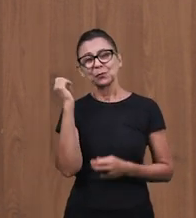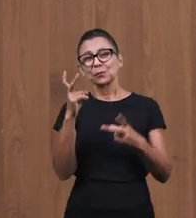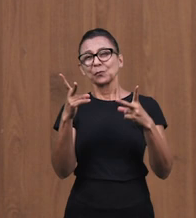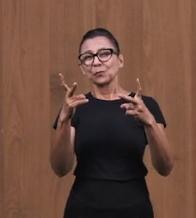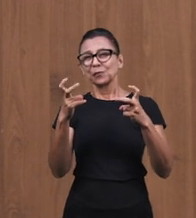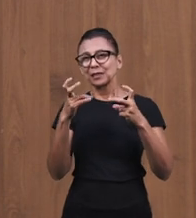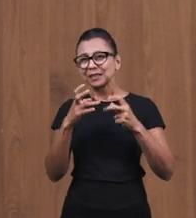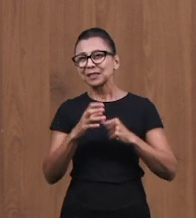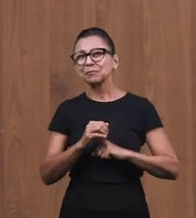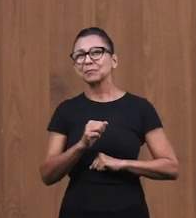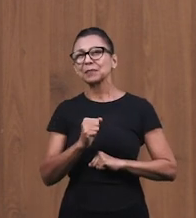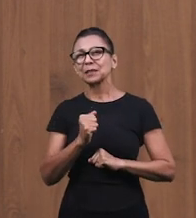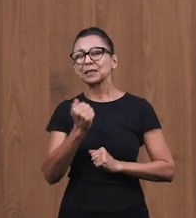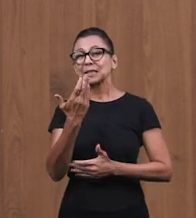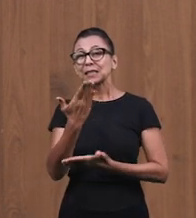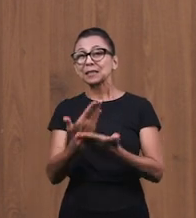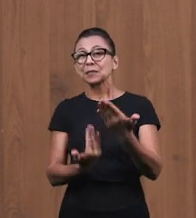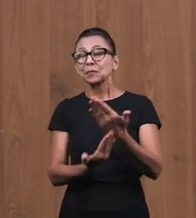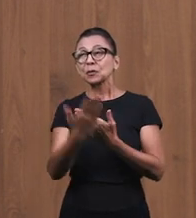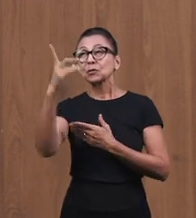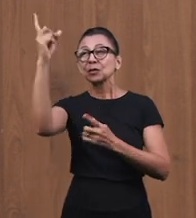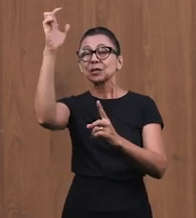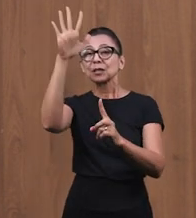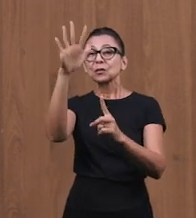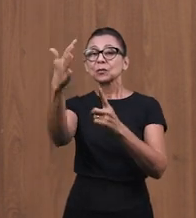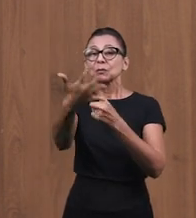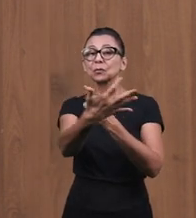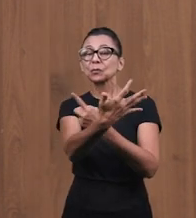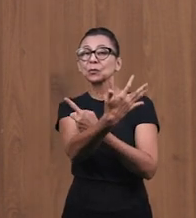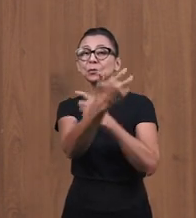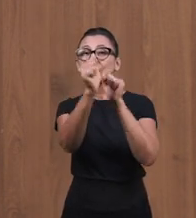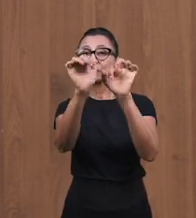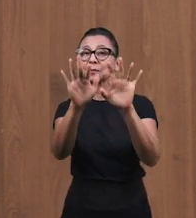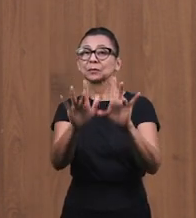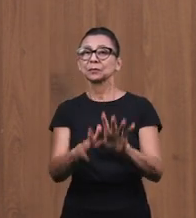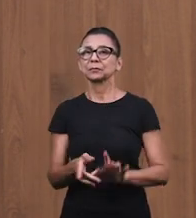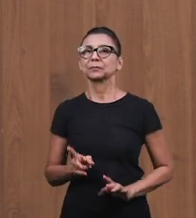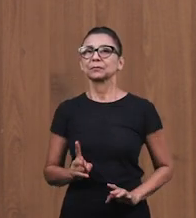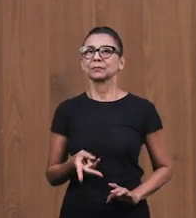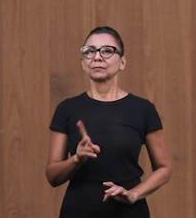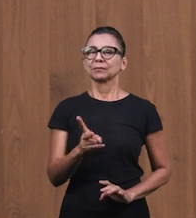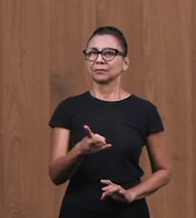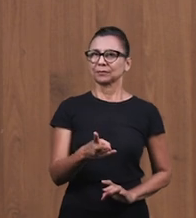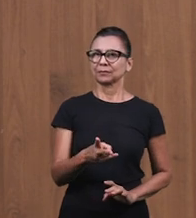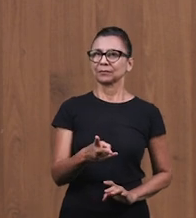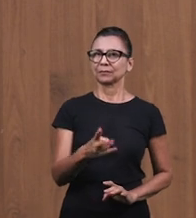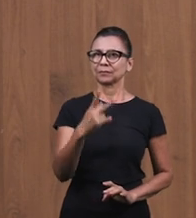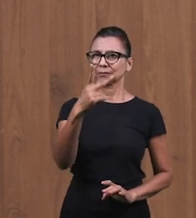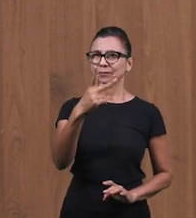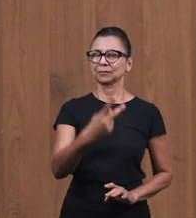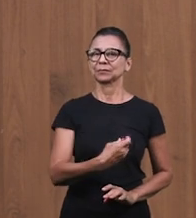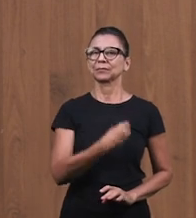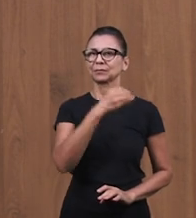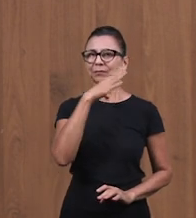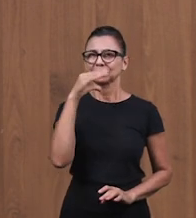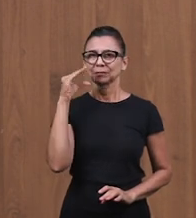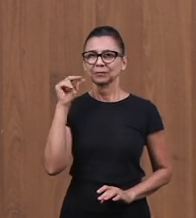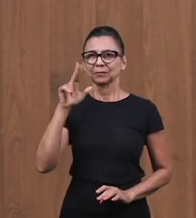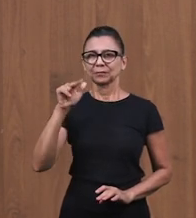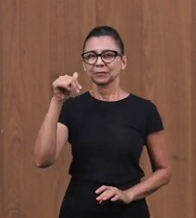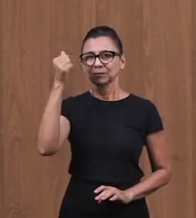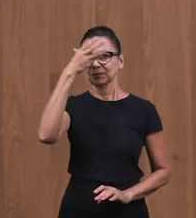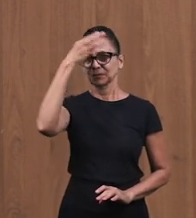perceber que as boas mãos de Deus estão sobre nós para nos abençoar, estarão sempre sobre você, adolescente. Nunca